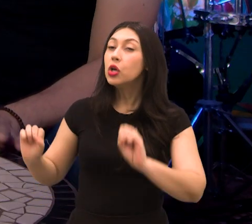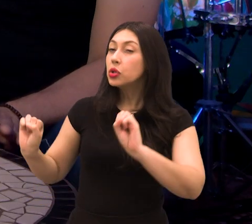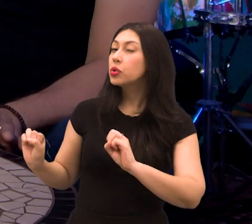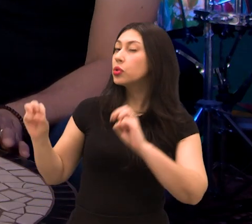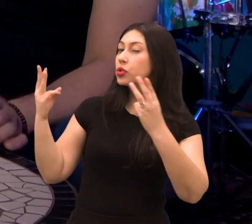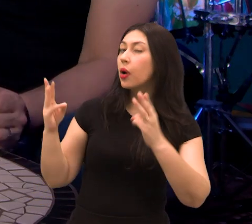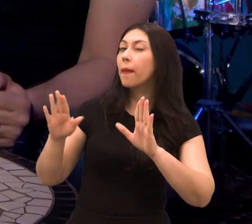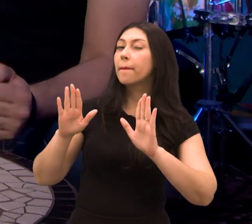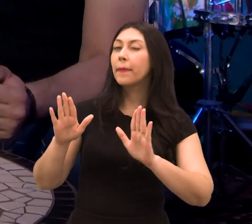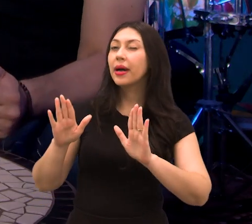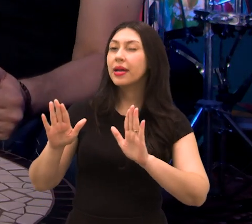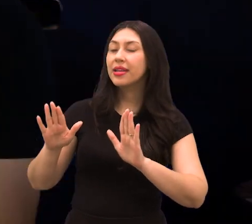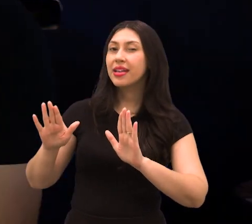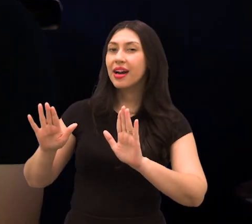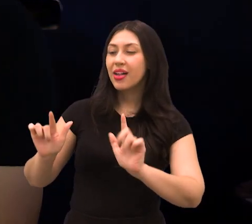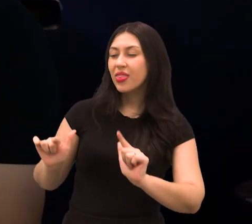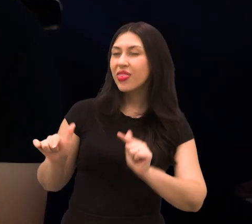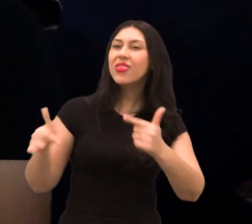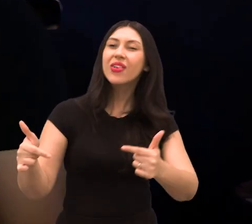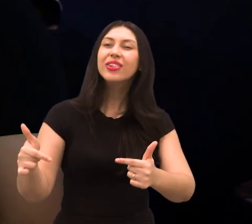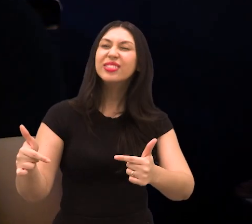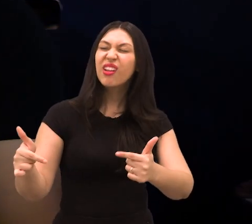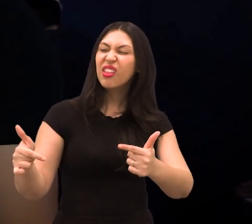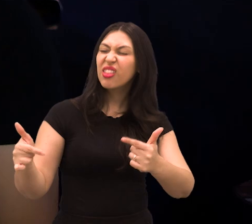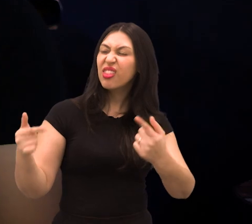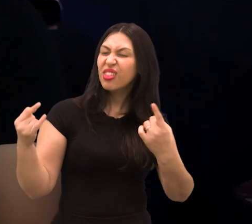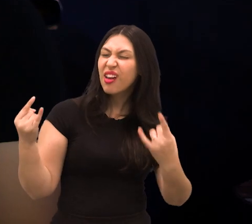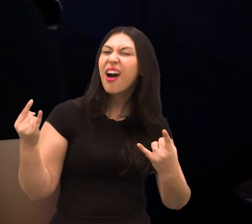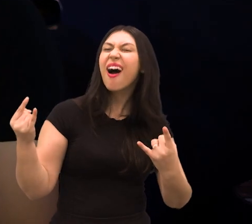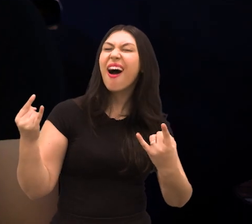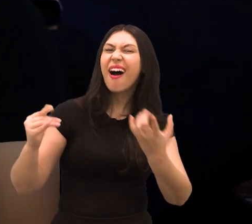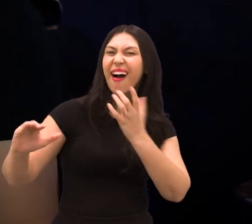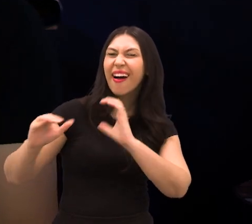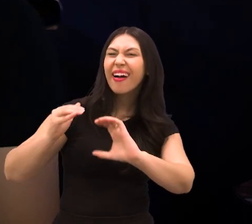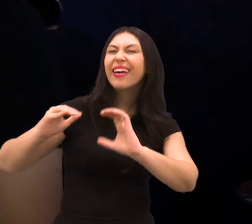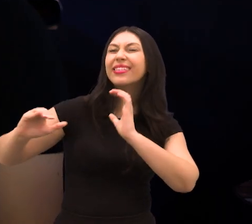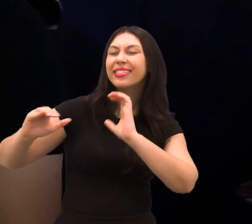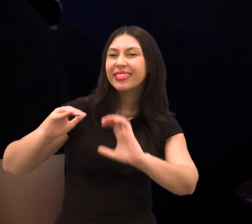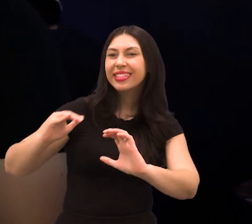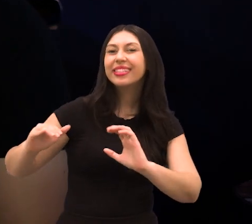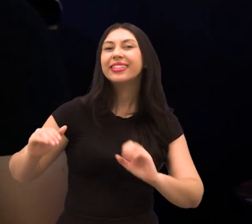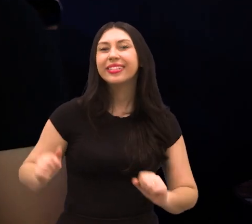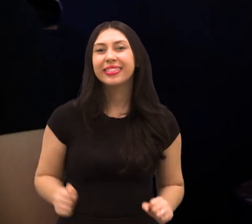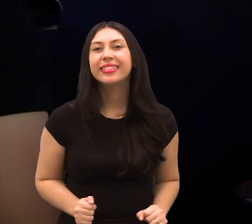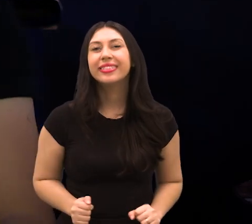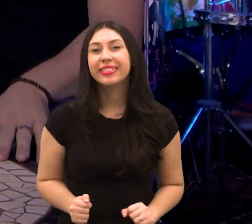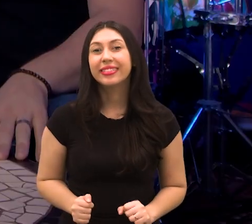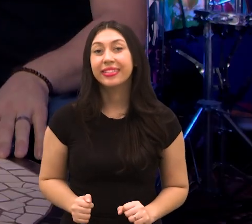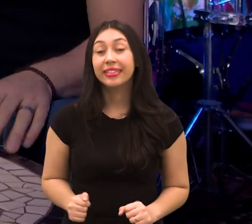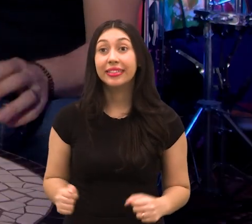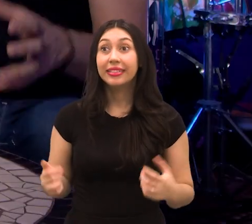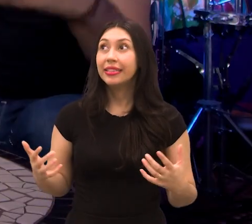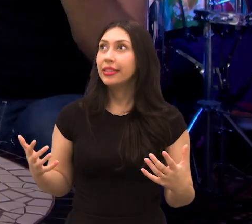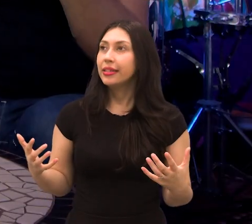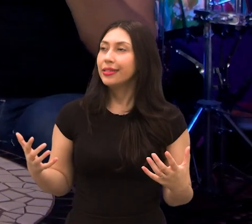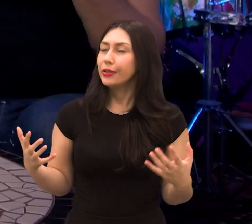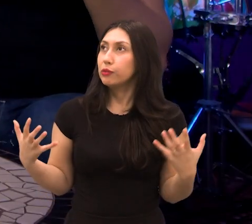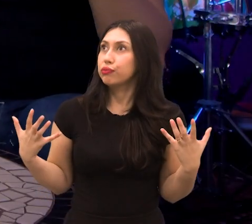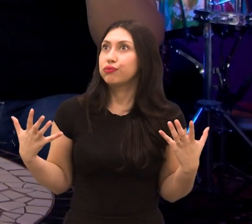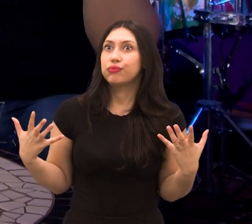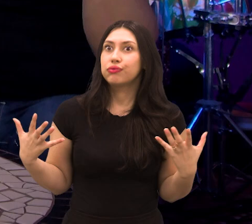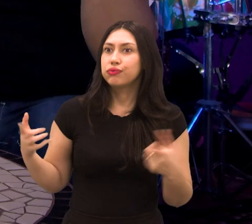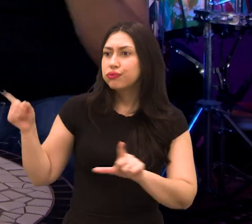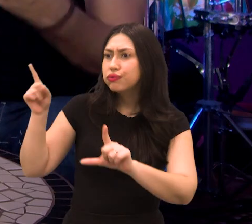parte do meu show, mas a primeira atitude musical, assim mesmo, sabe, radical, de cantor, foi cantando Cazuza. né? Que assim,